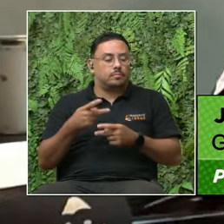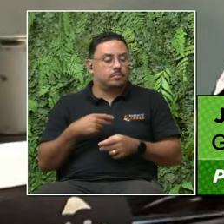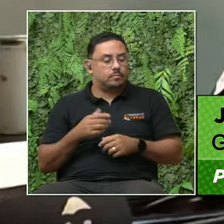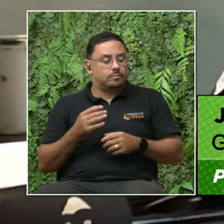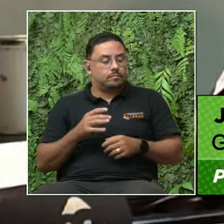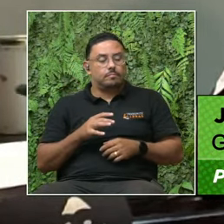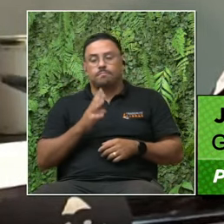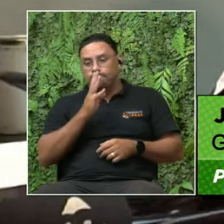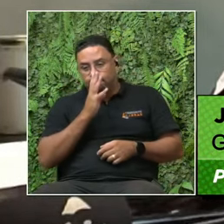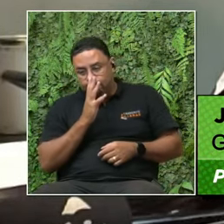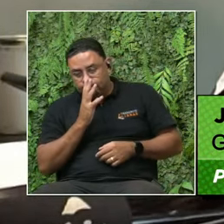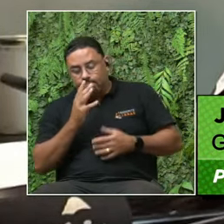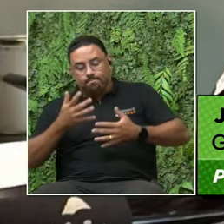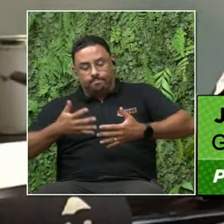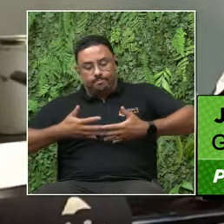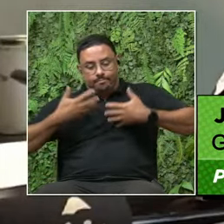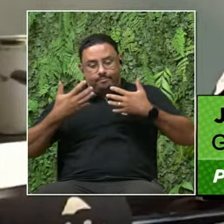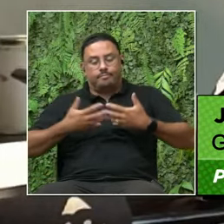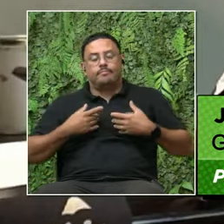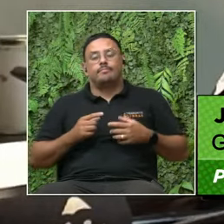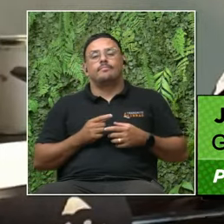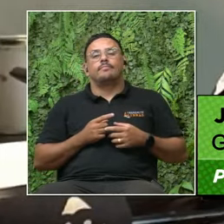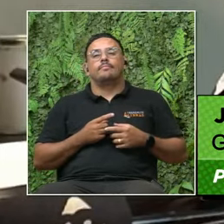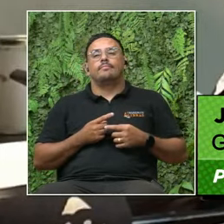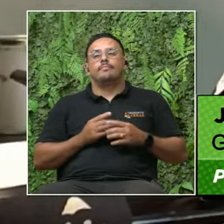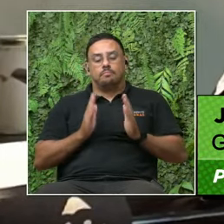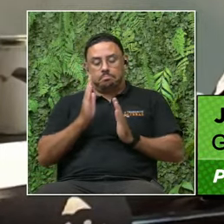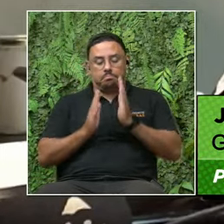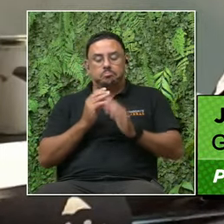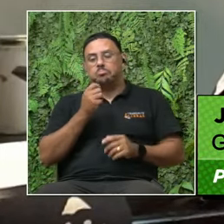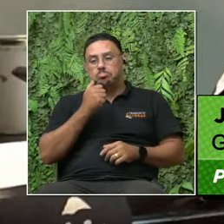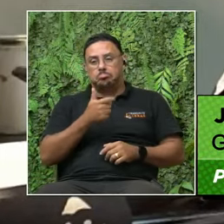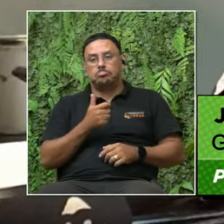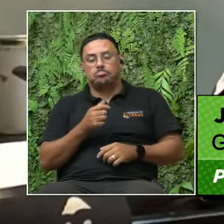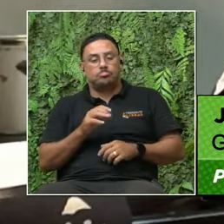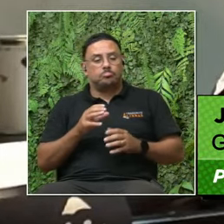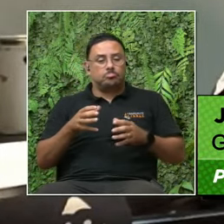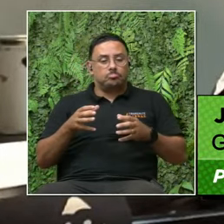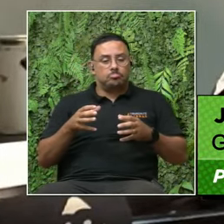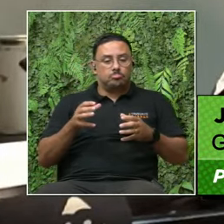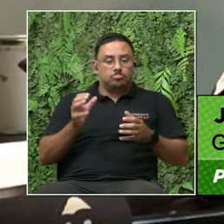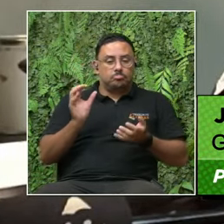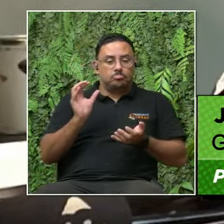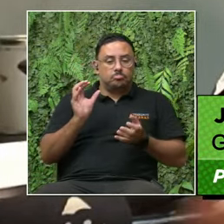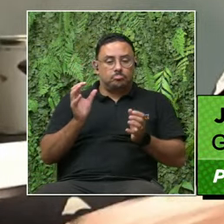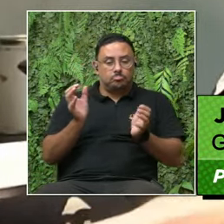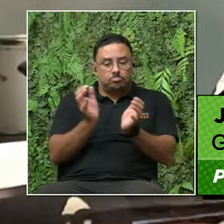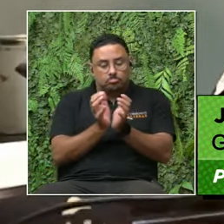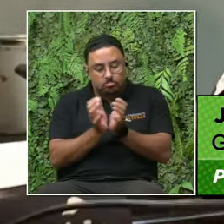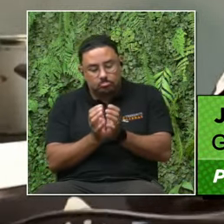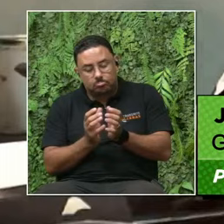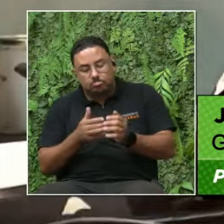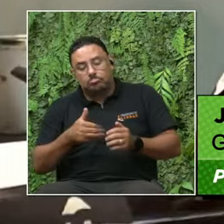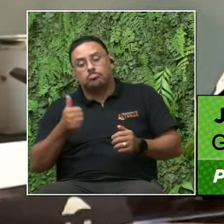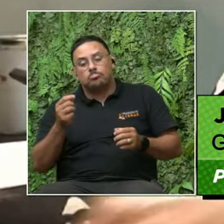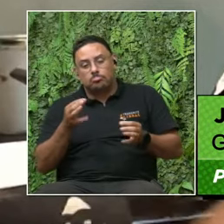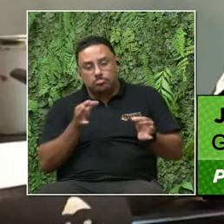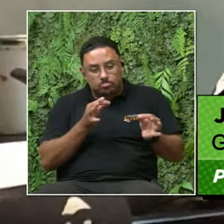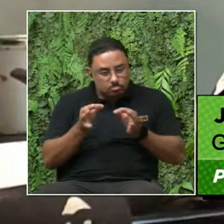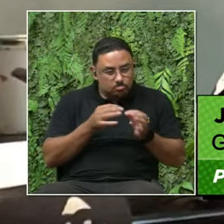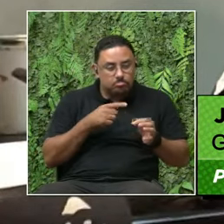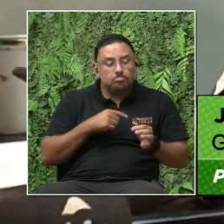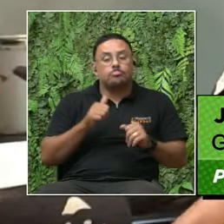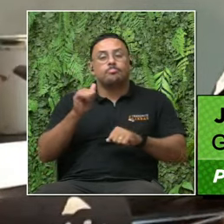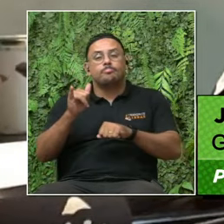entusiasmado é com o pouco tempo o time já conseguir assimilar algumas ideias e a questão da Estratégia eh Rob